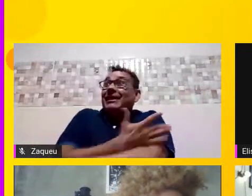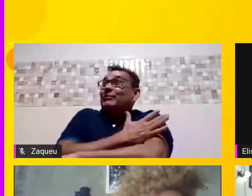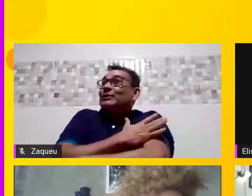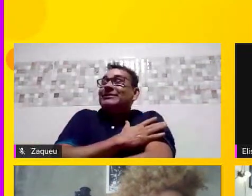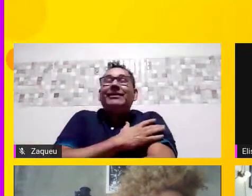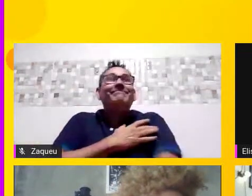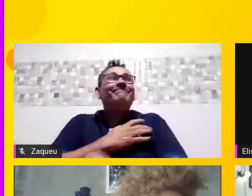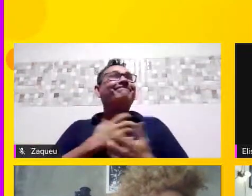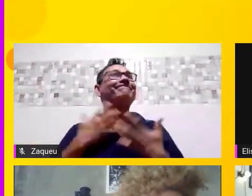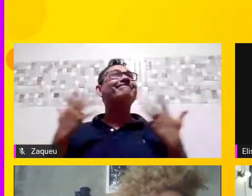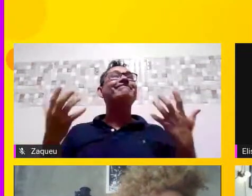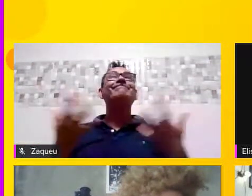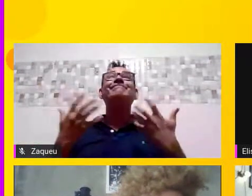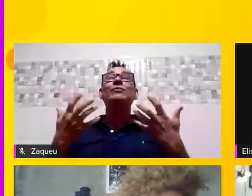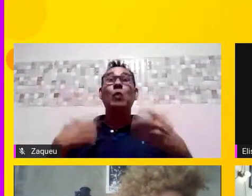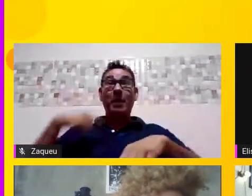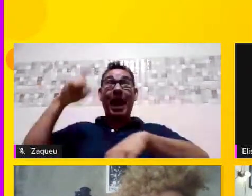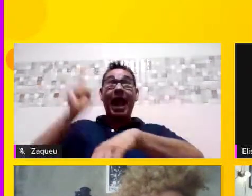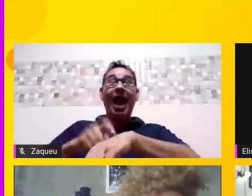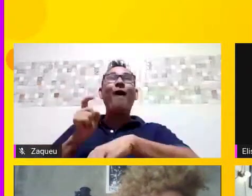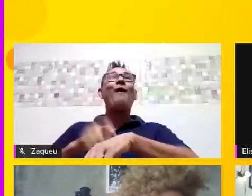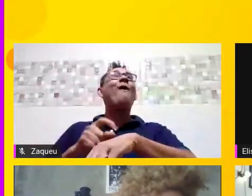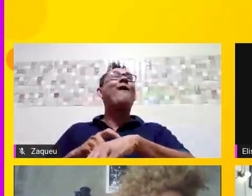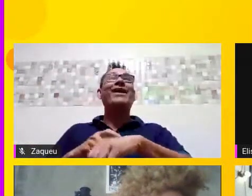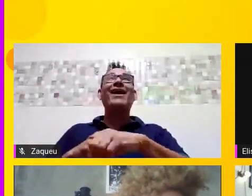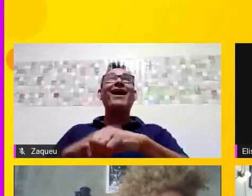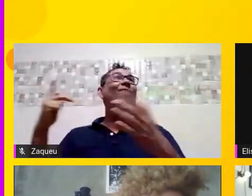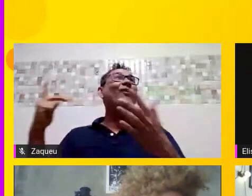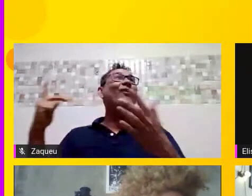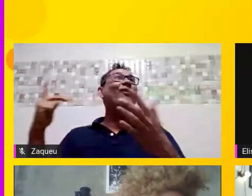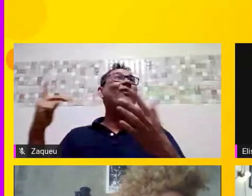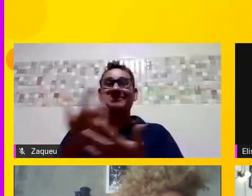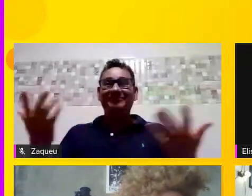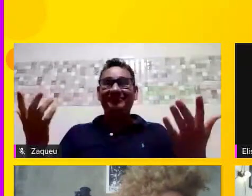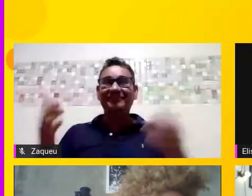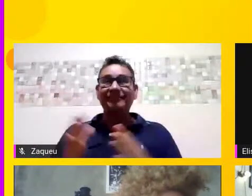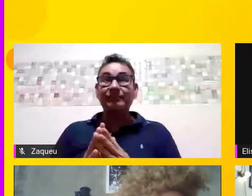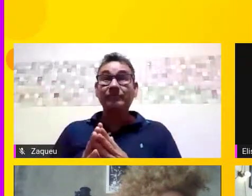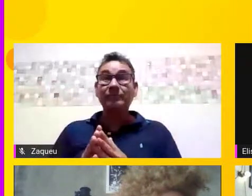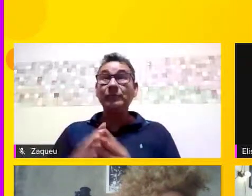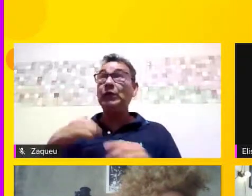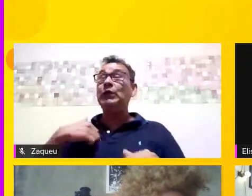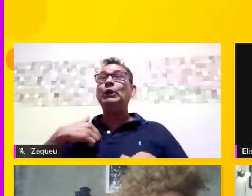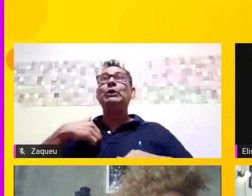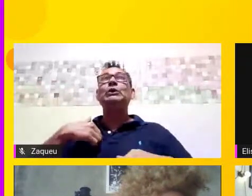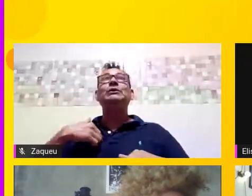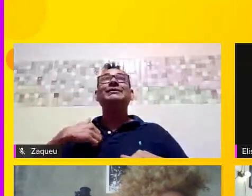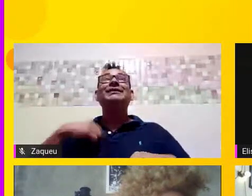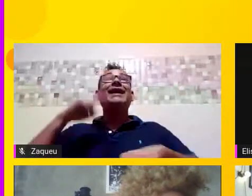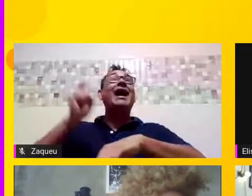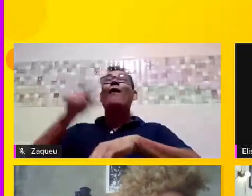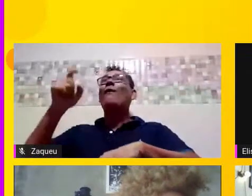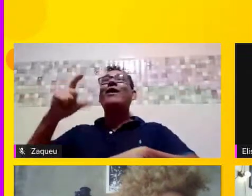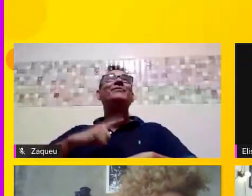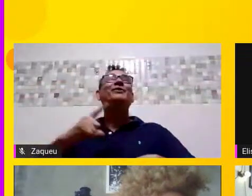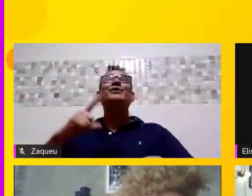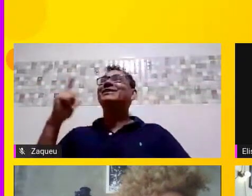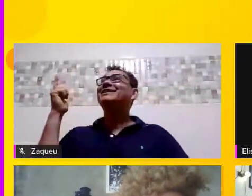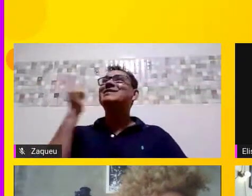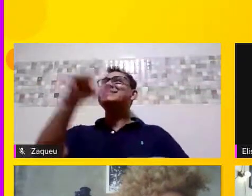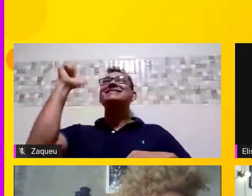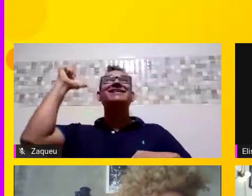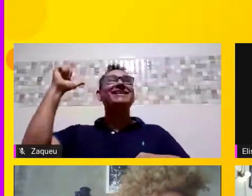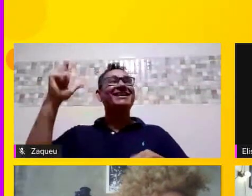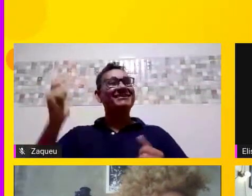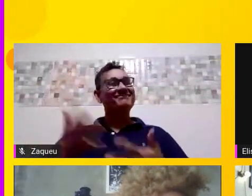ter chegado essa hora. E o tambor de louvação por ter chegado essa hora, sabe?